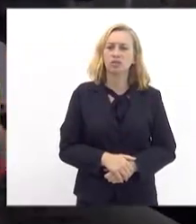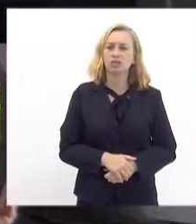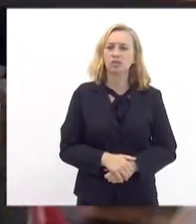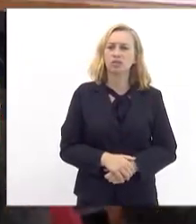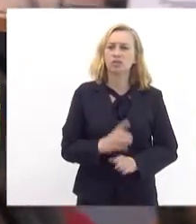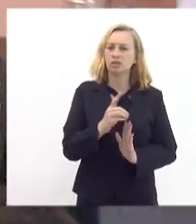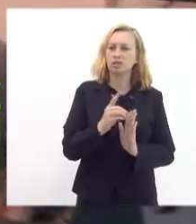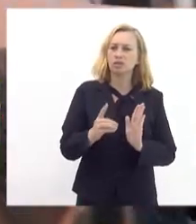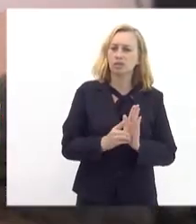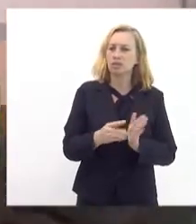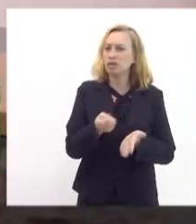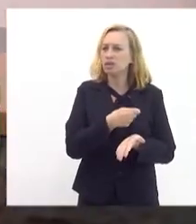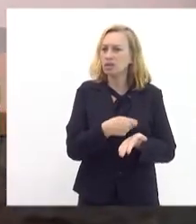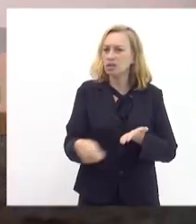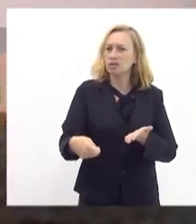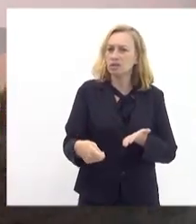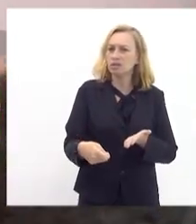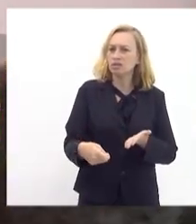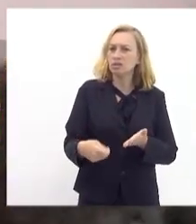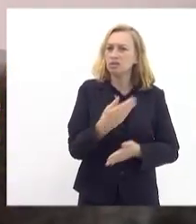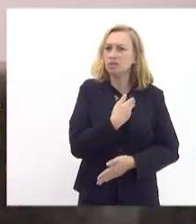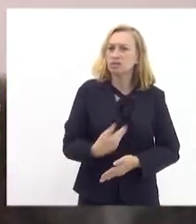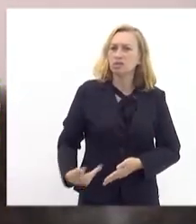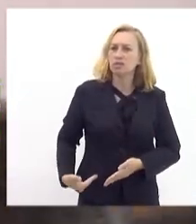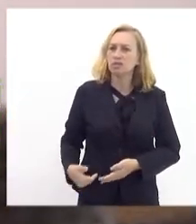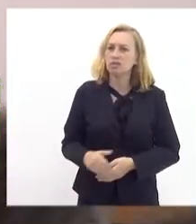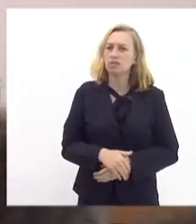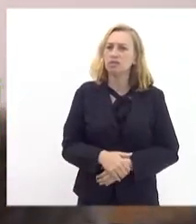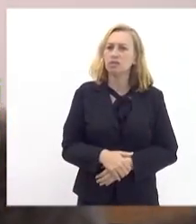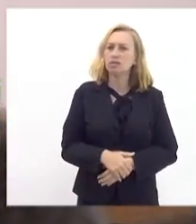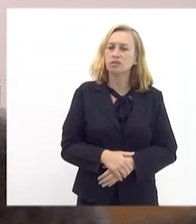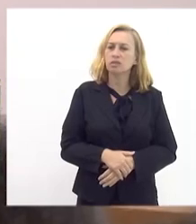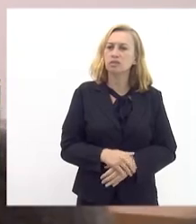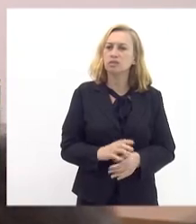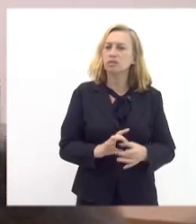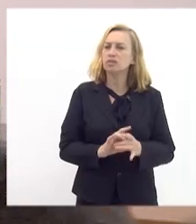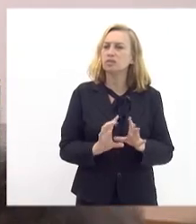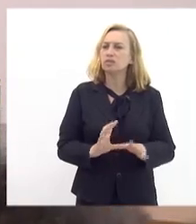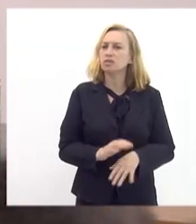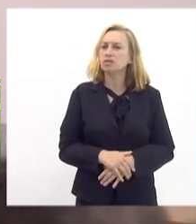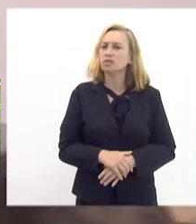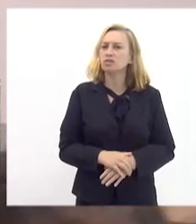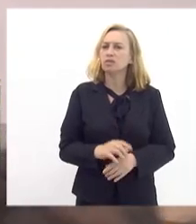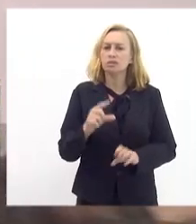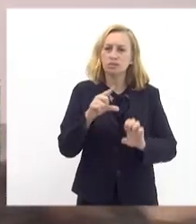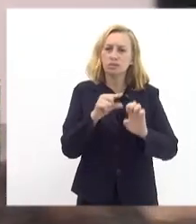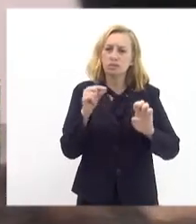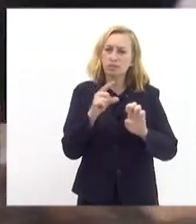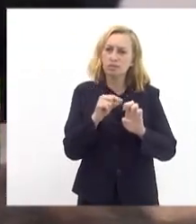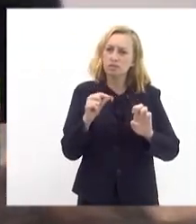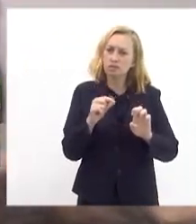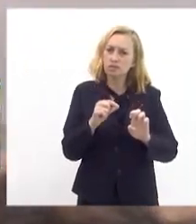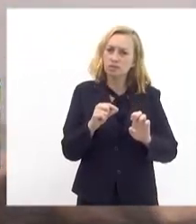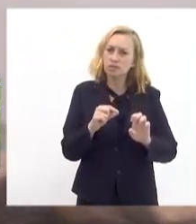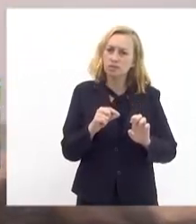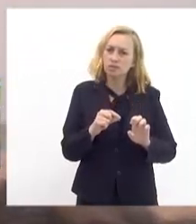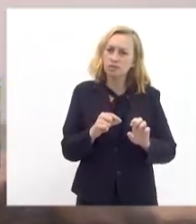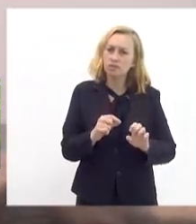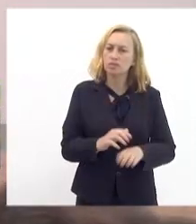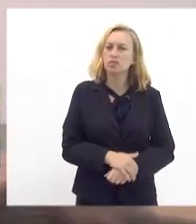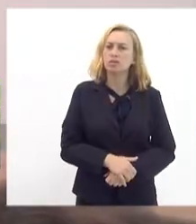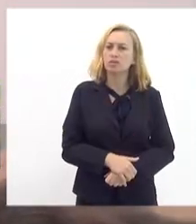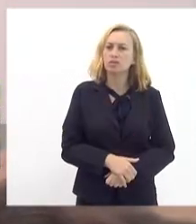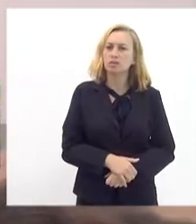assinado pelo pelo Governador que determina que os Empreendimentos que foram